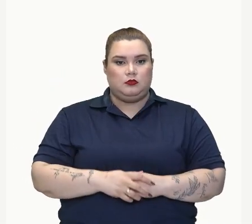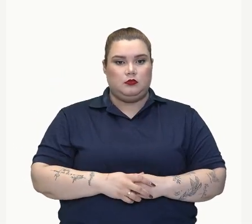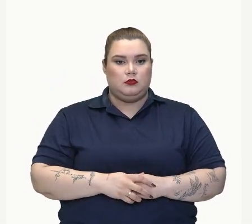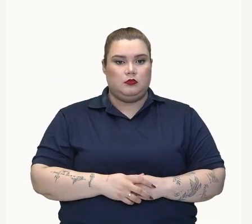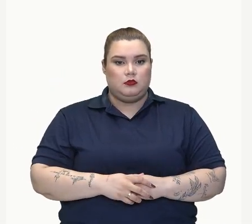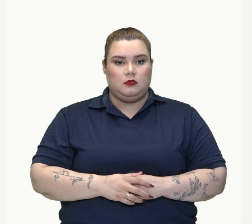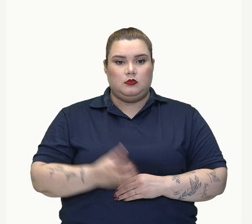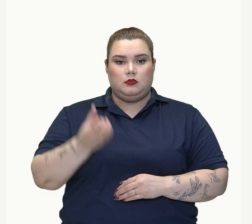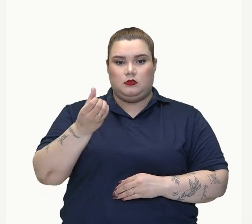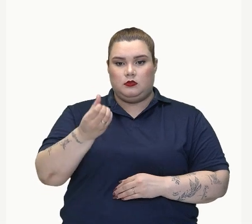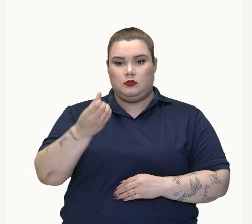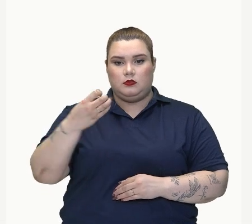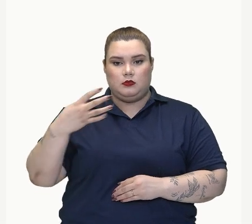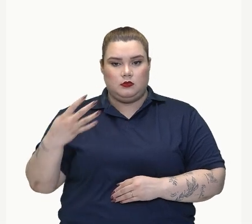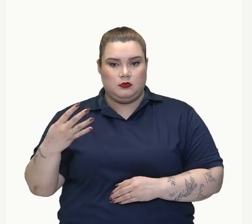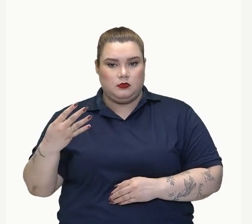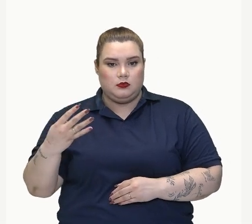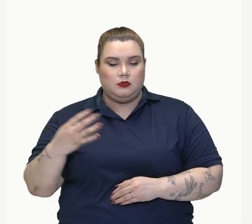para 64